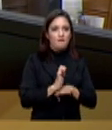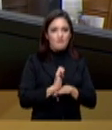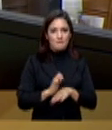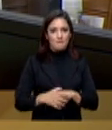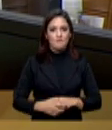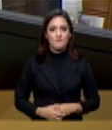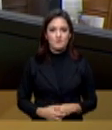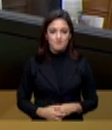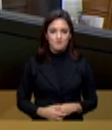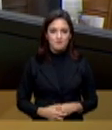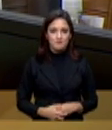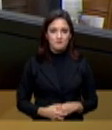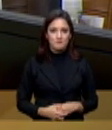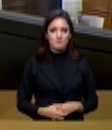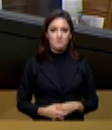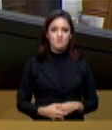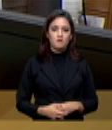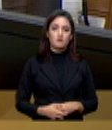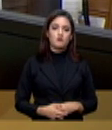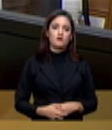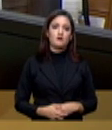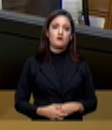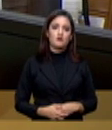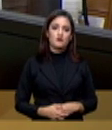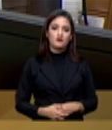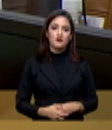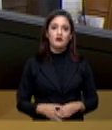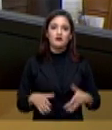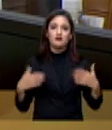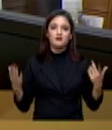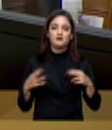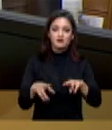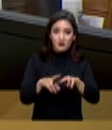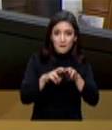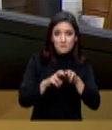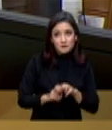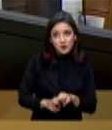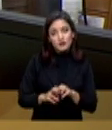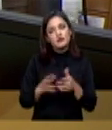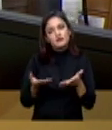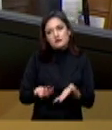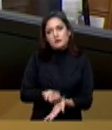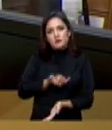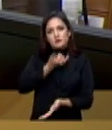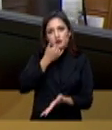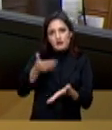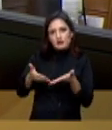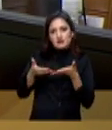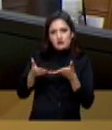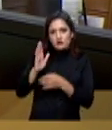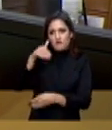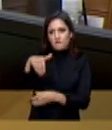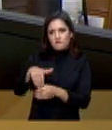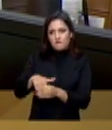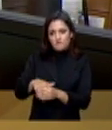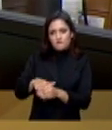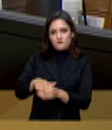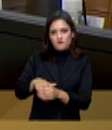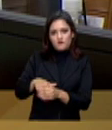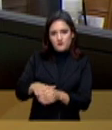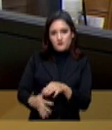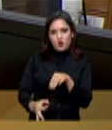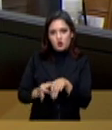Constituição da República por isso com a devida vênia do entendimento do voto de sua excelência